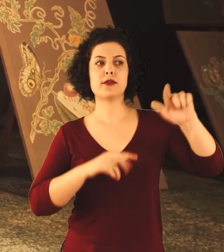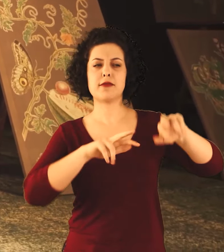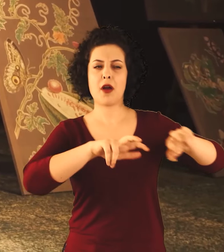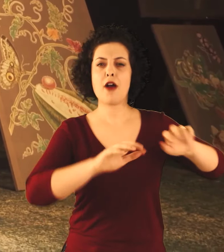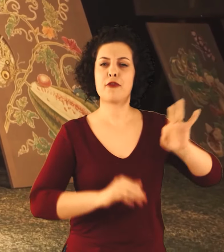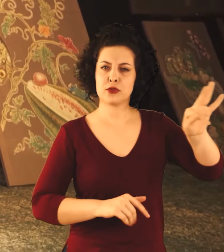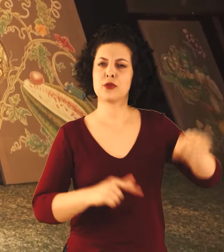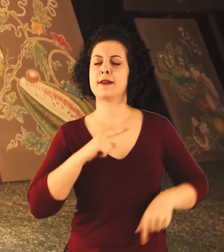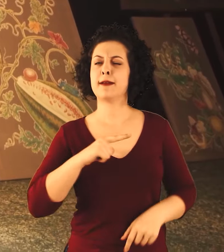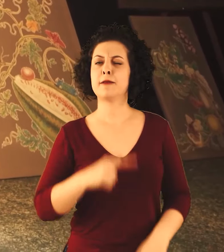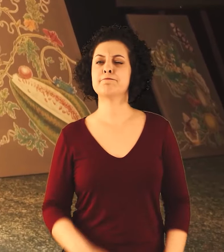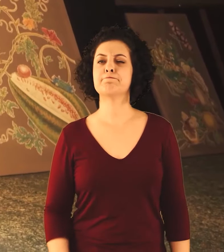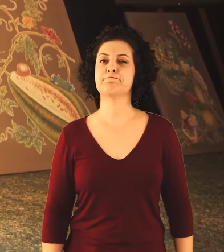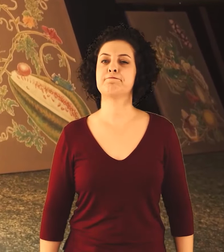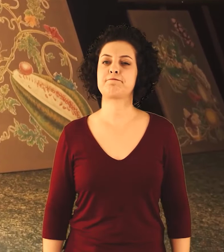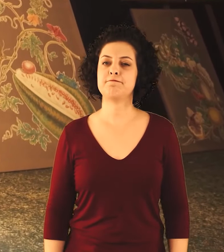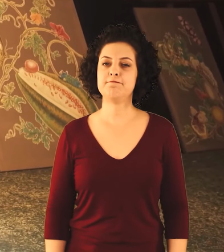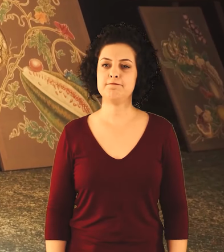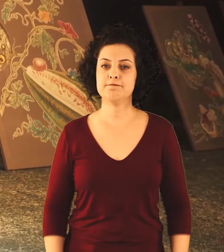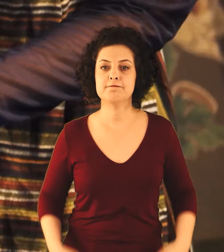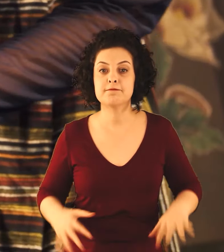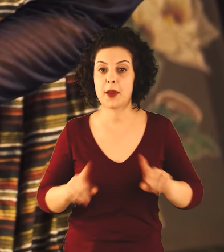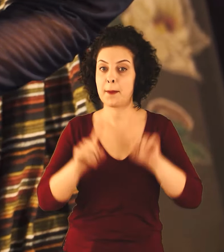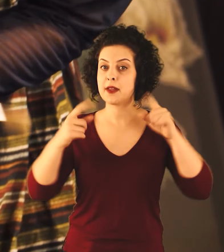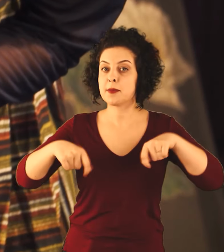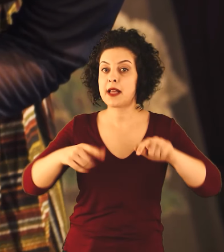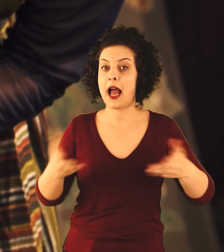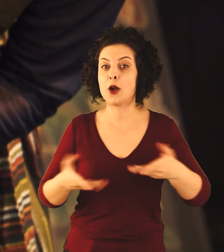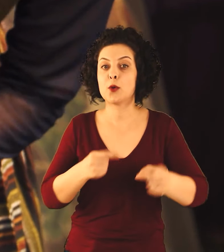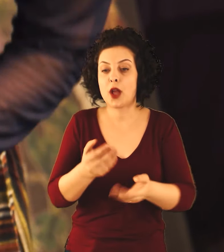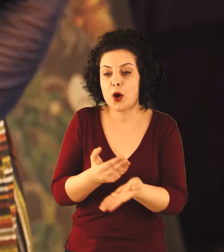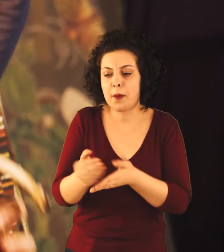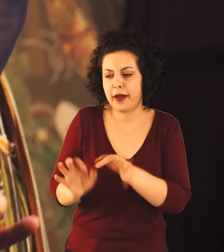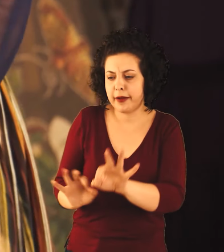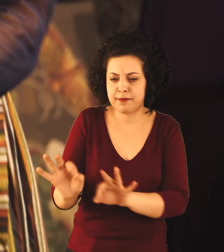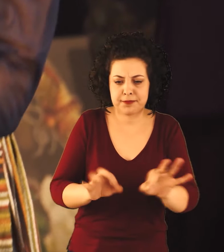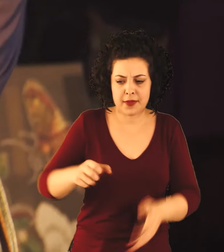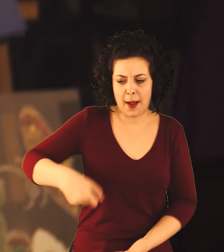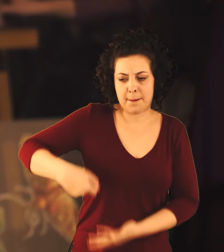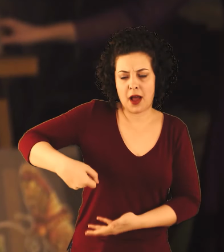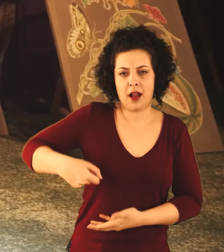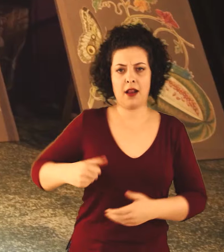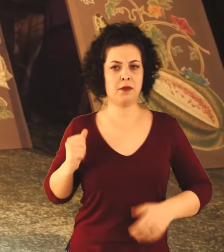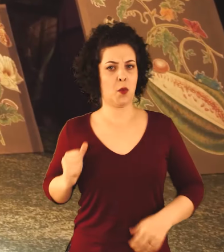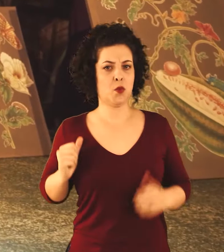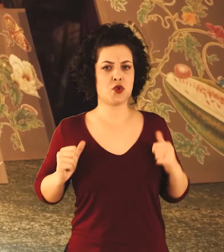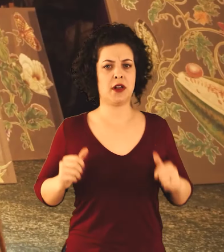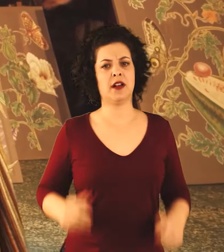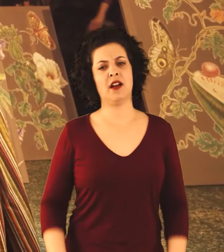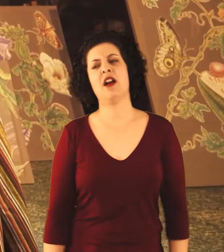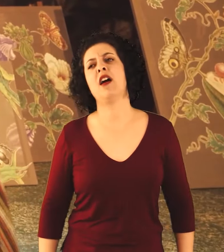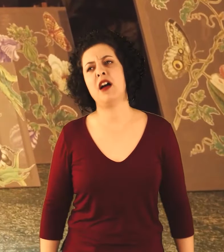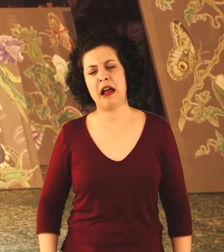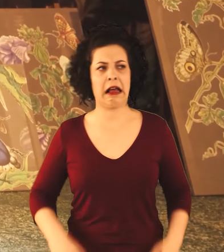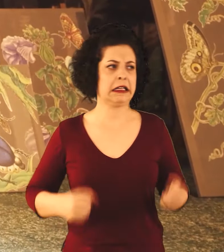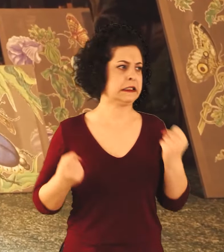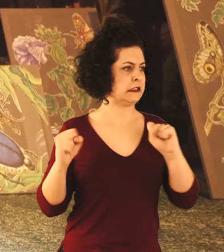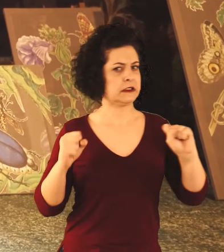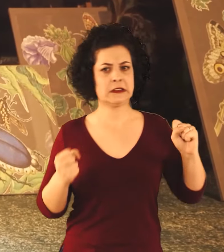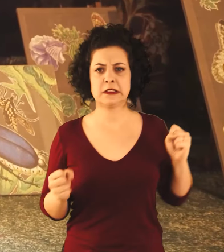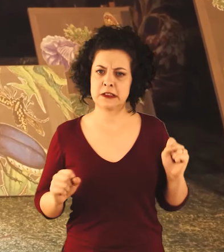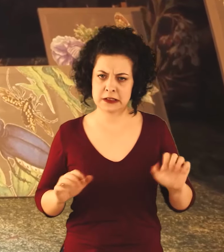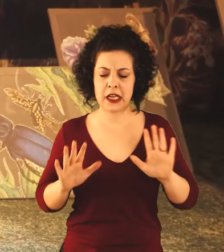outras aventuras ainda estão por vir. Ai, meu Deus, mas precisamos agora começar a preparar as malas. Só de pensar isso já me dá um pouco